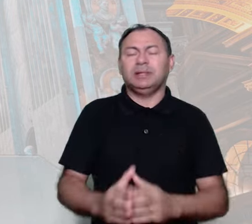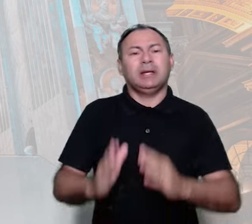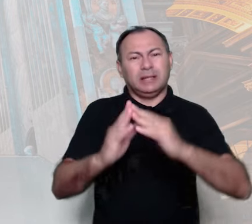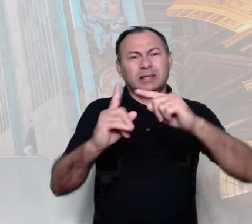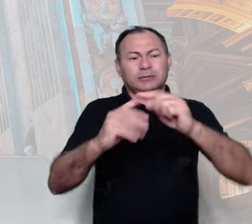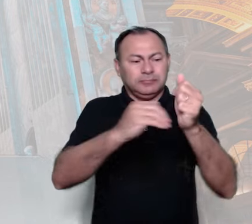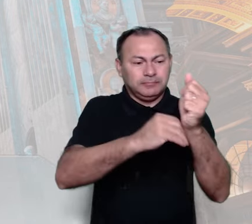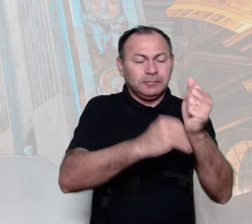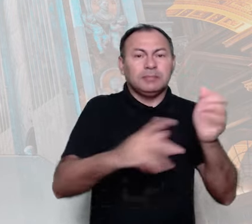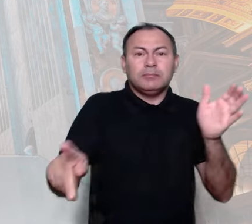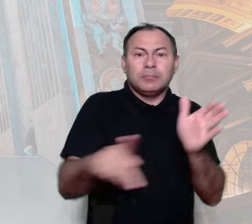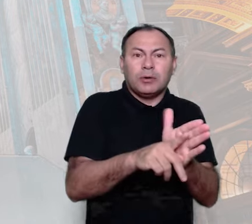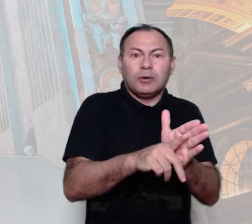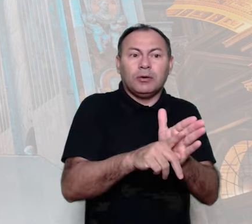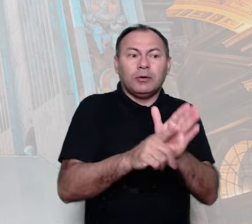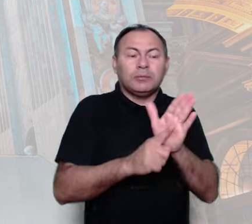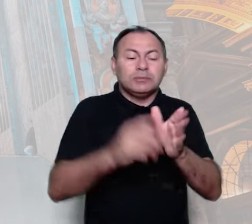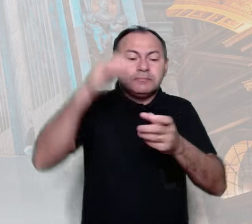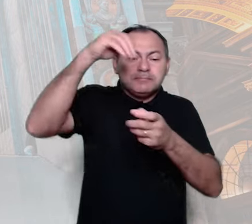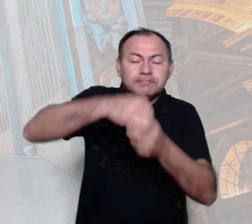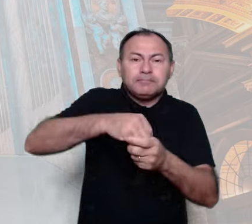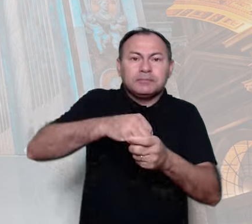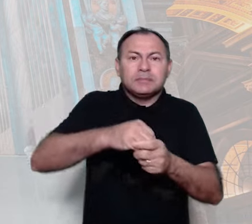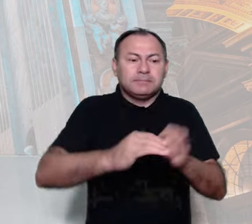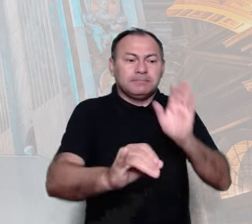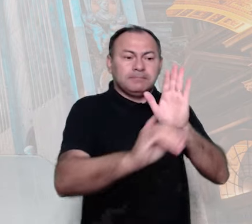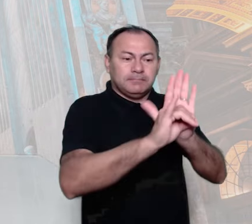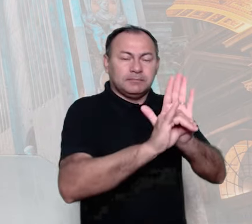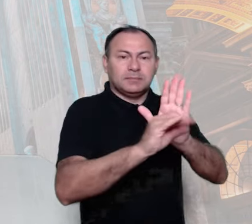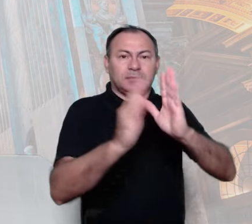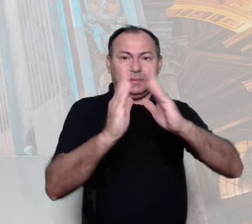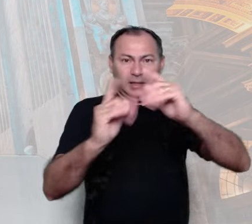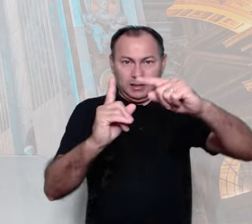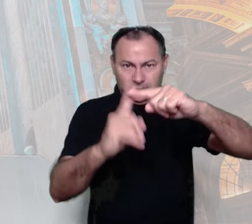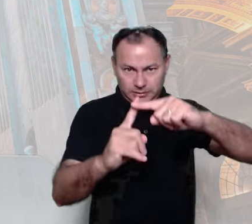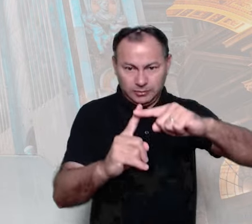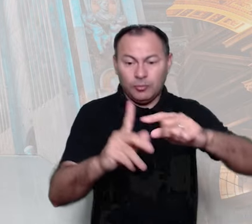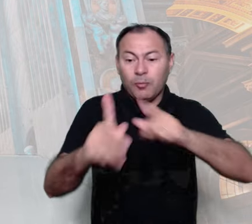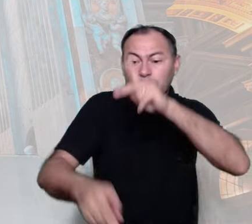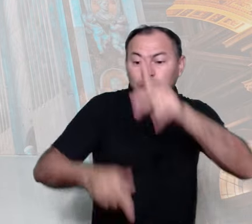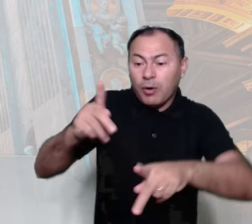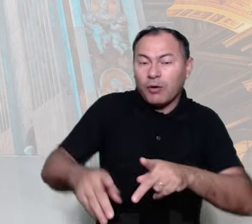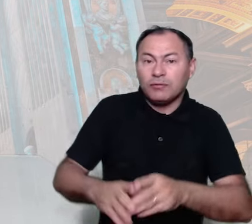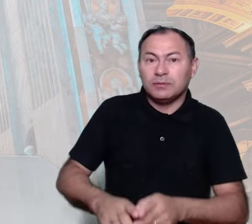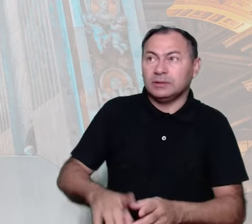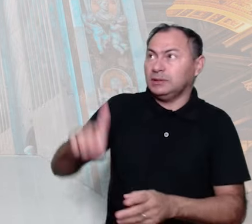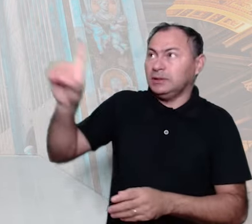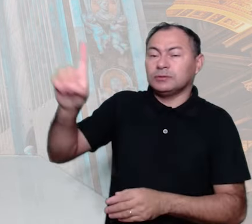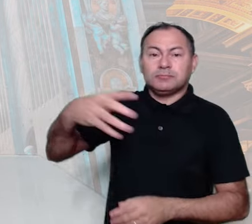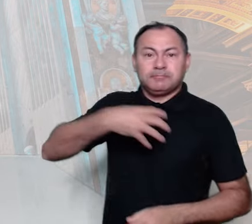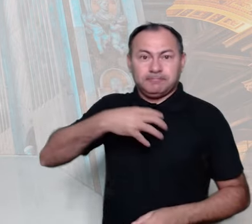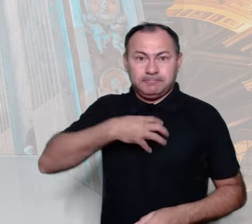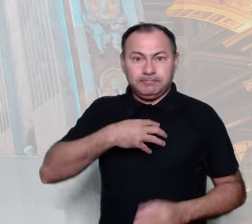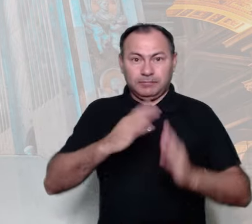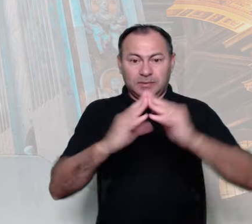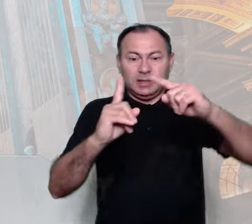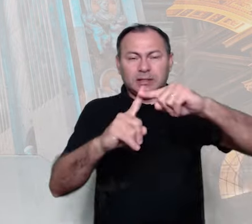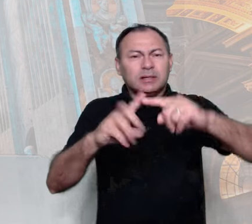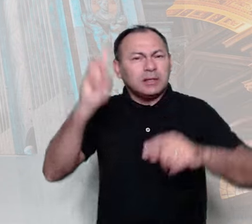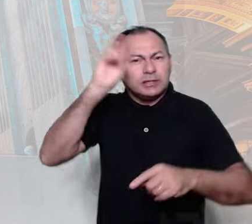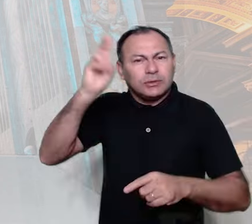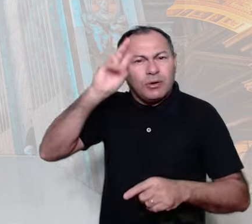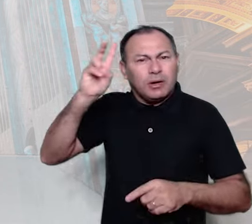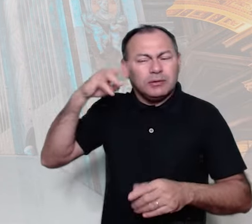enquanto Mistério, é propriamente a dimensão interior e a identidade da Igreja. Povo de Deus é a forma da